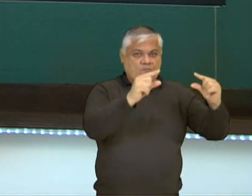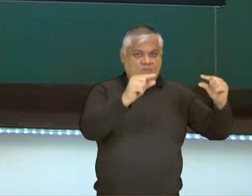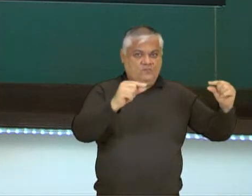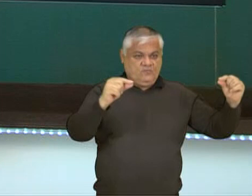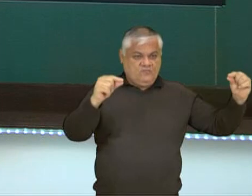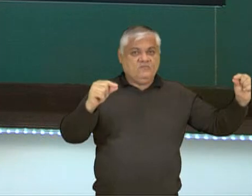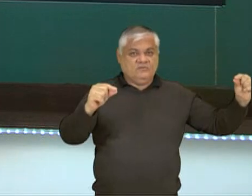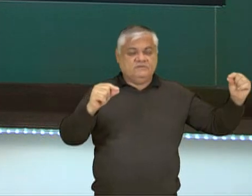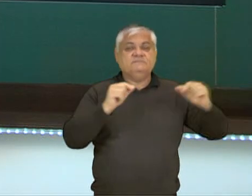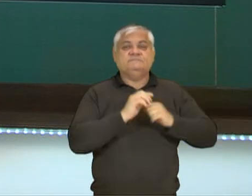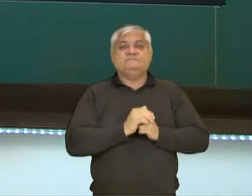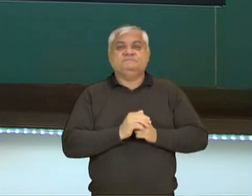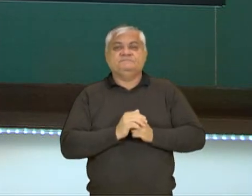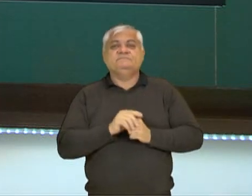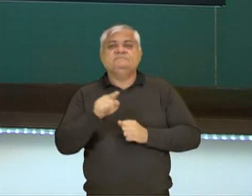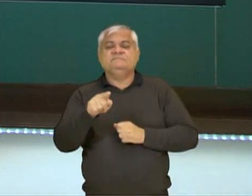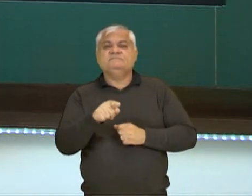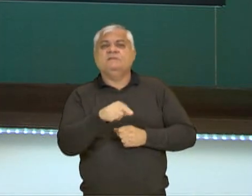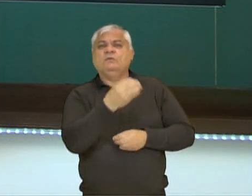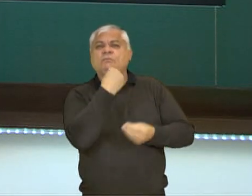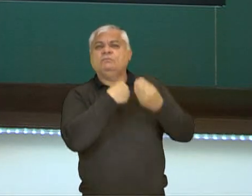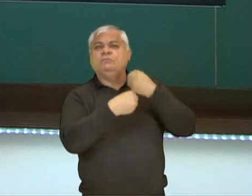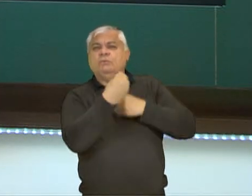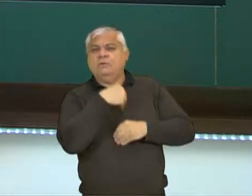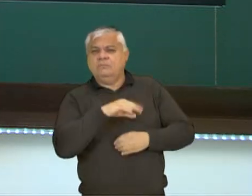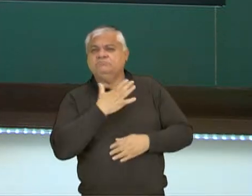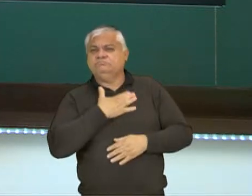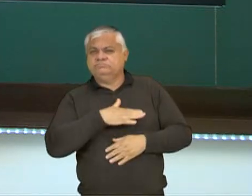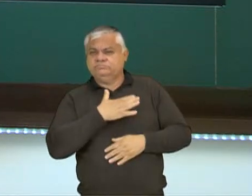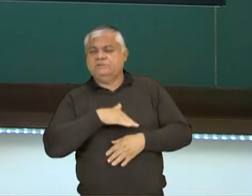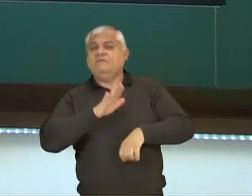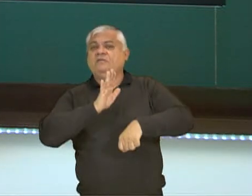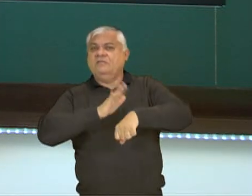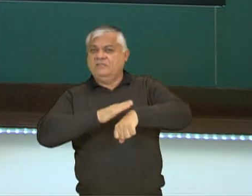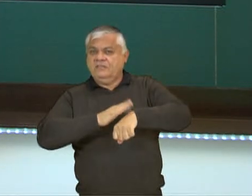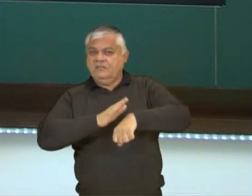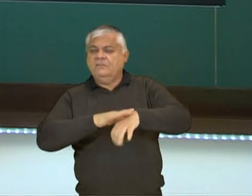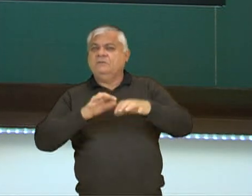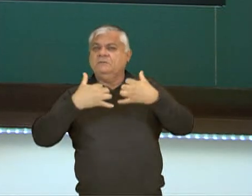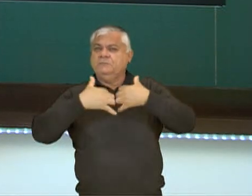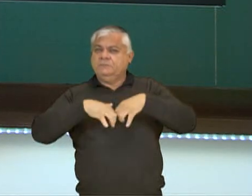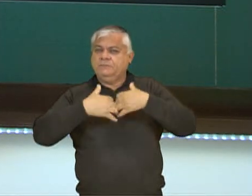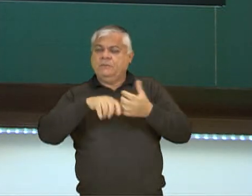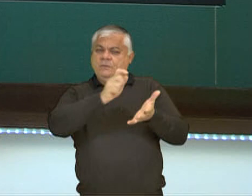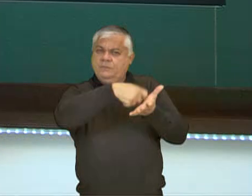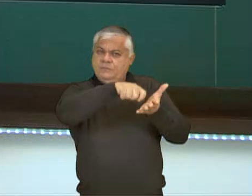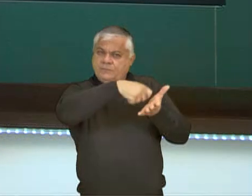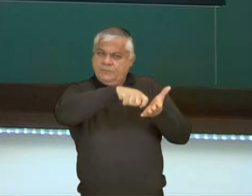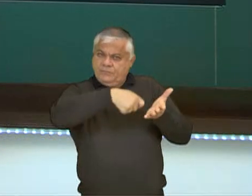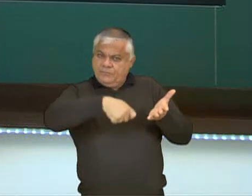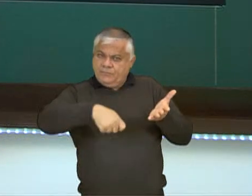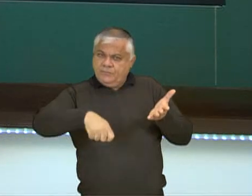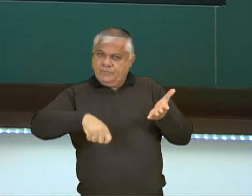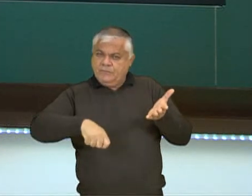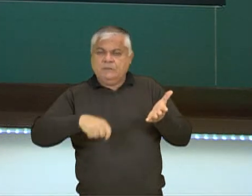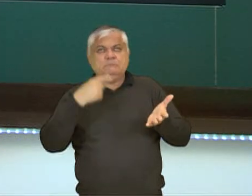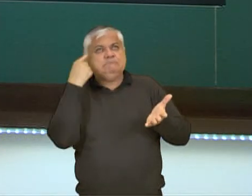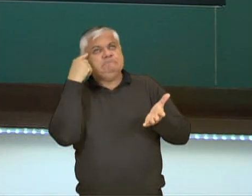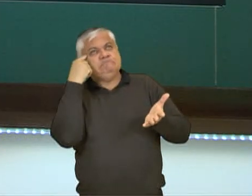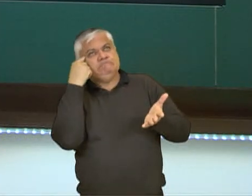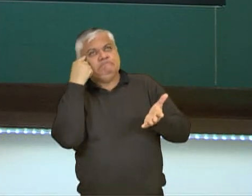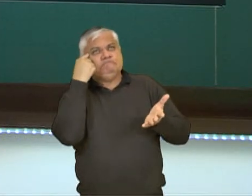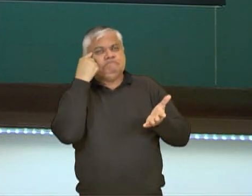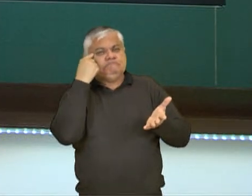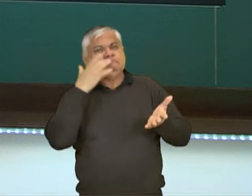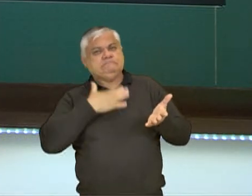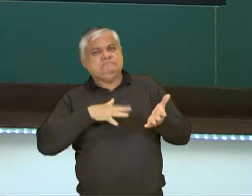relação aos nutrientes. Tranquilo. Vou dar um tempinho, sim, para você copiar, analisa, pensa com